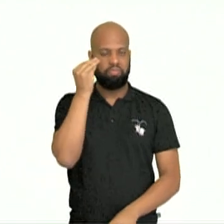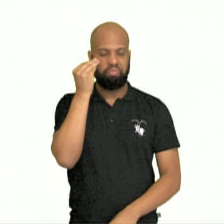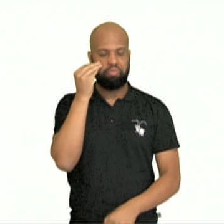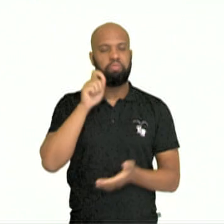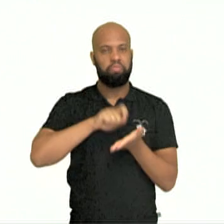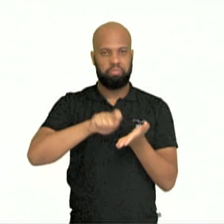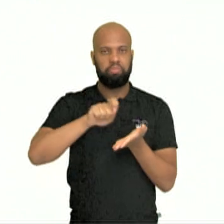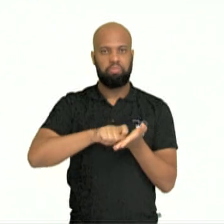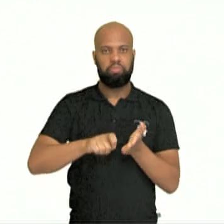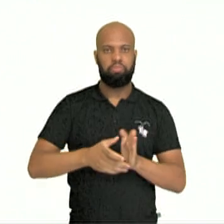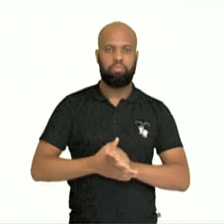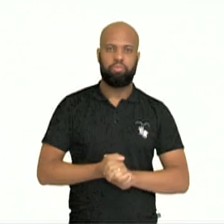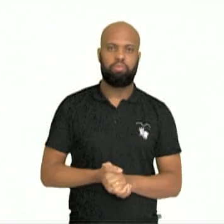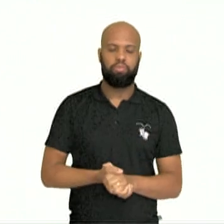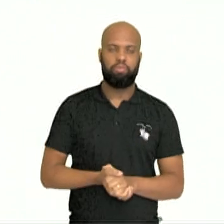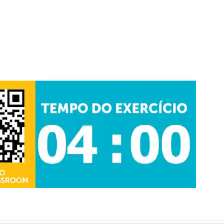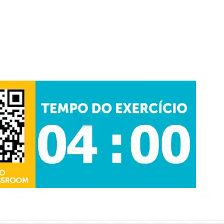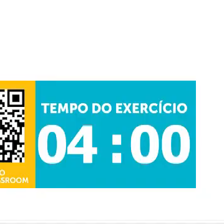vocês.